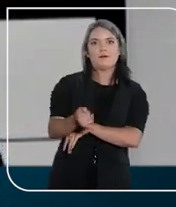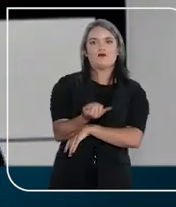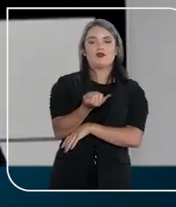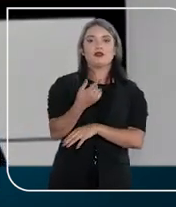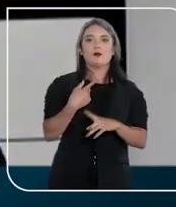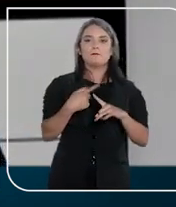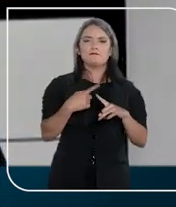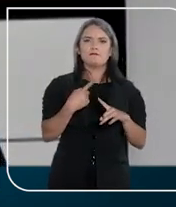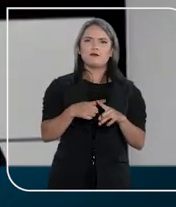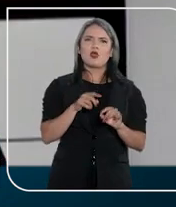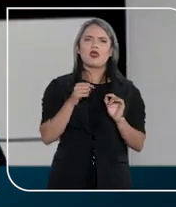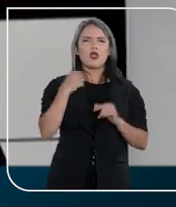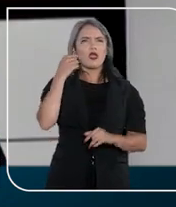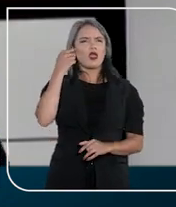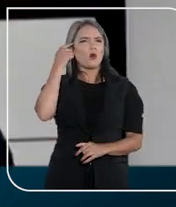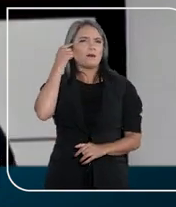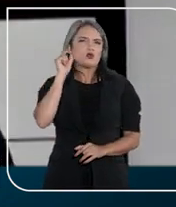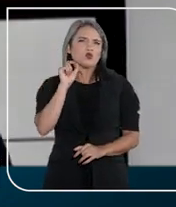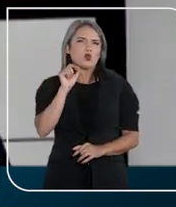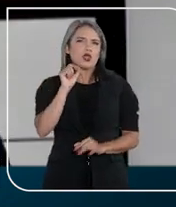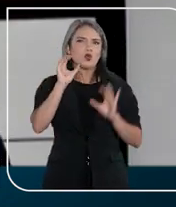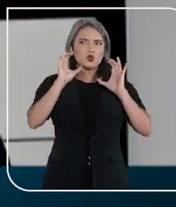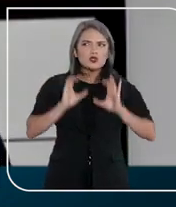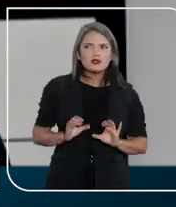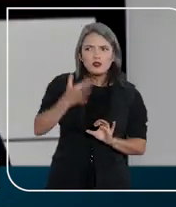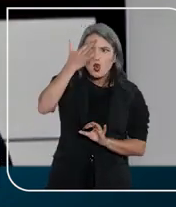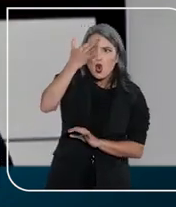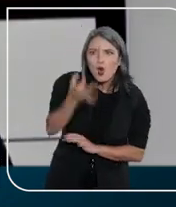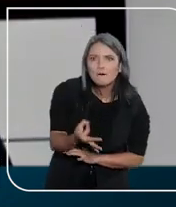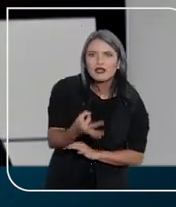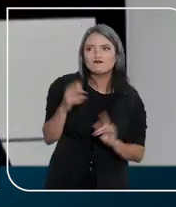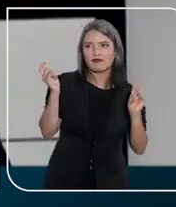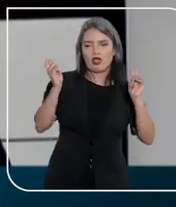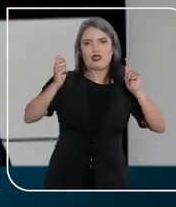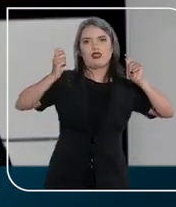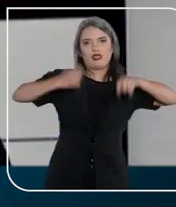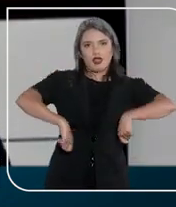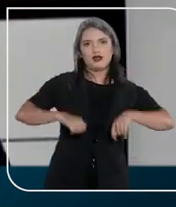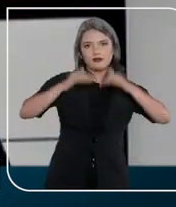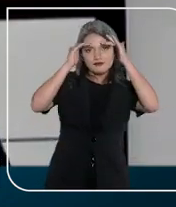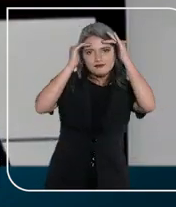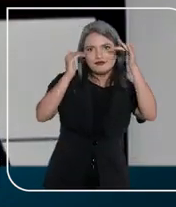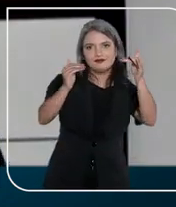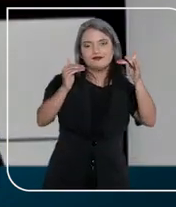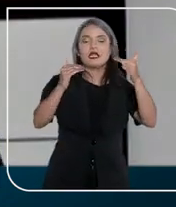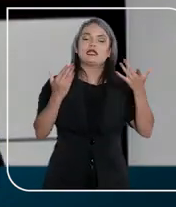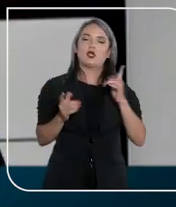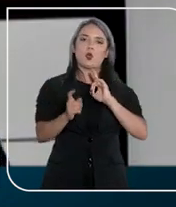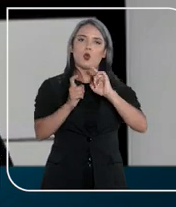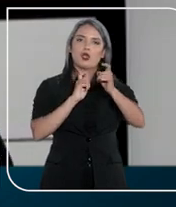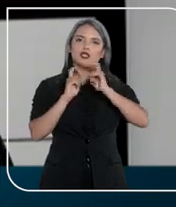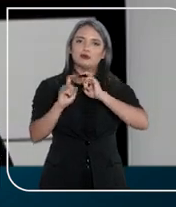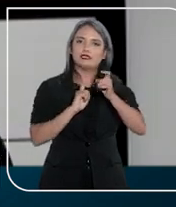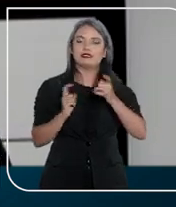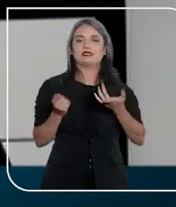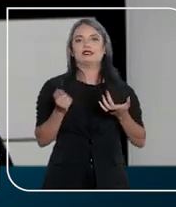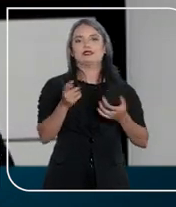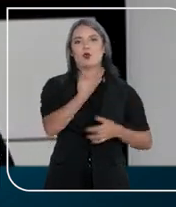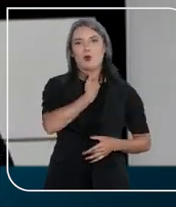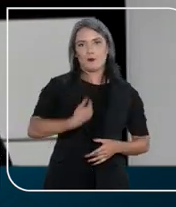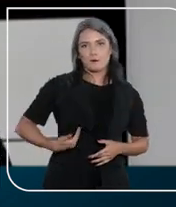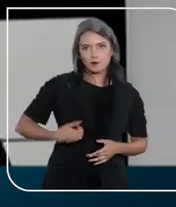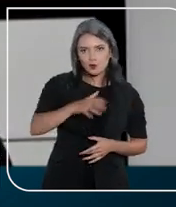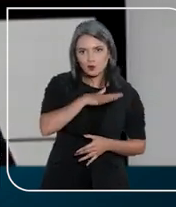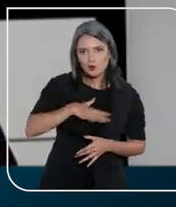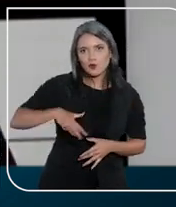cidadão entende, professor Fábio, ele aplica. Então, a nossa administração, o nosso poder público como um todo, isso parte,